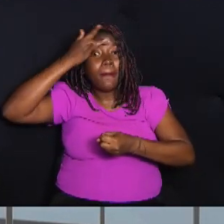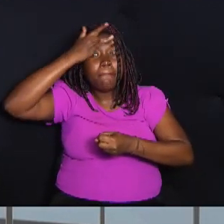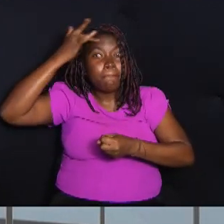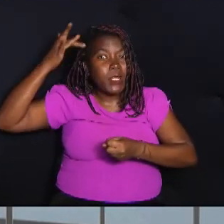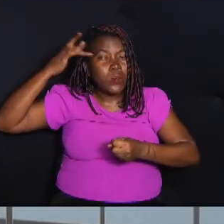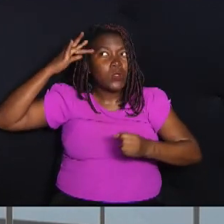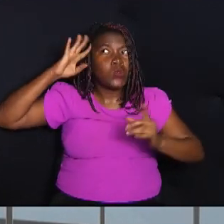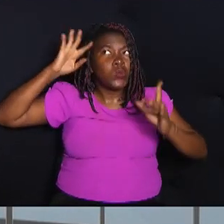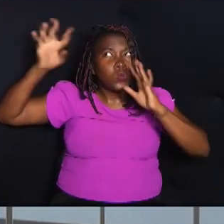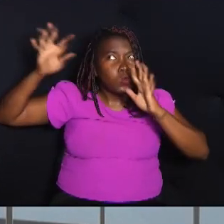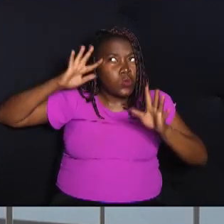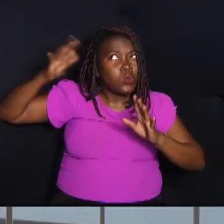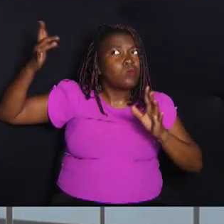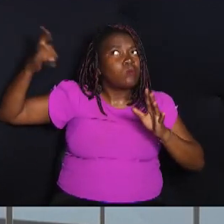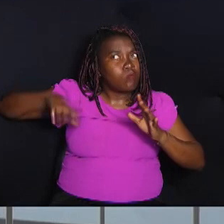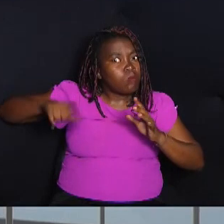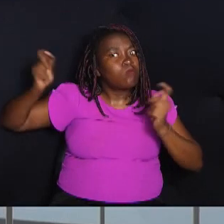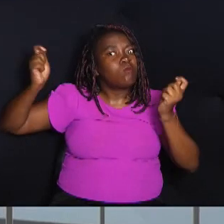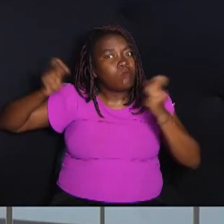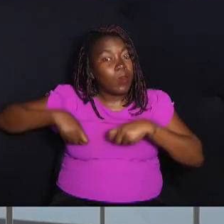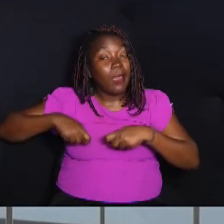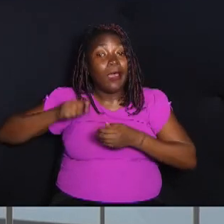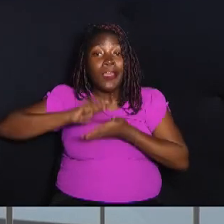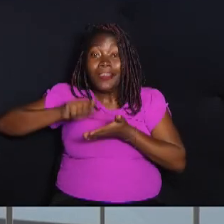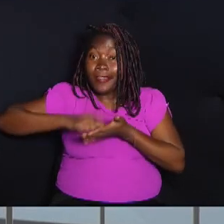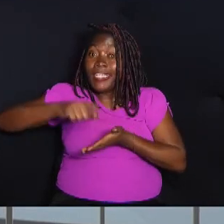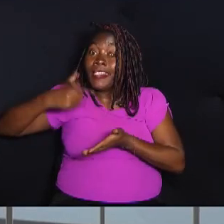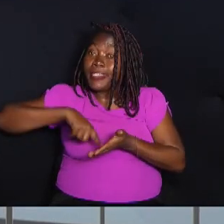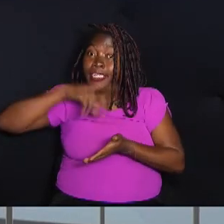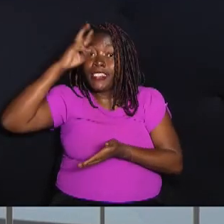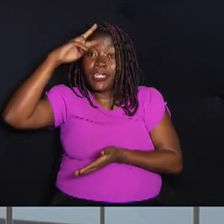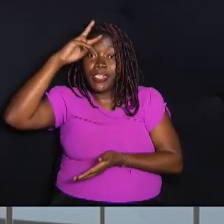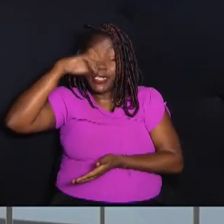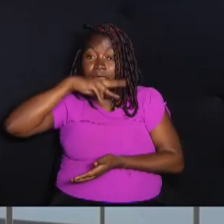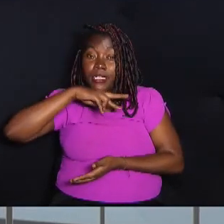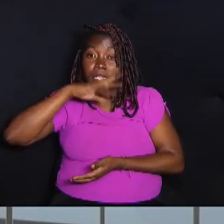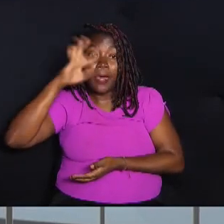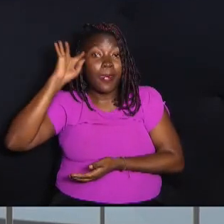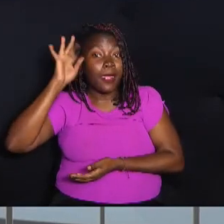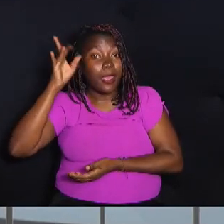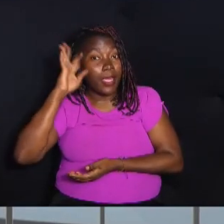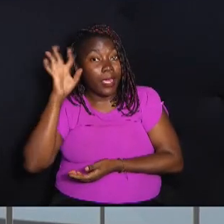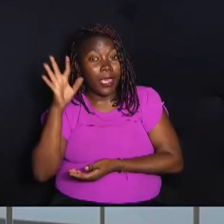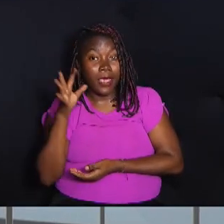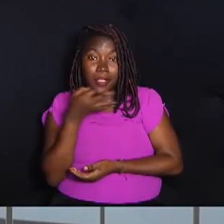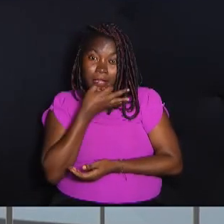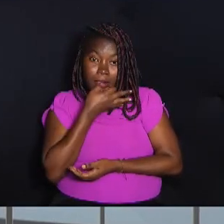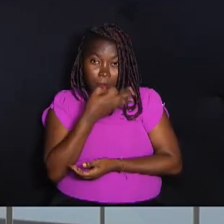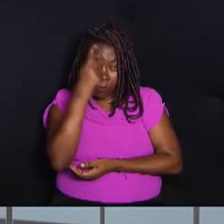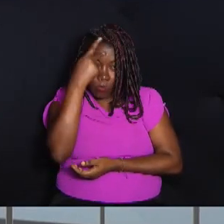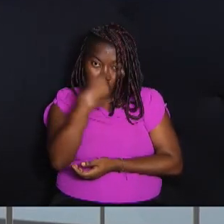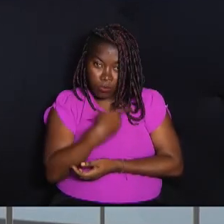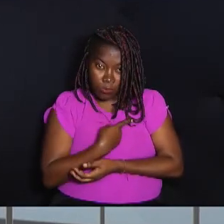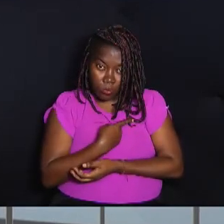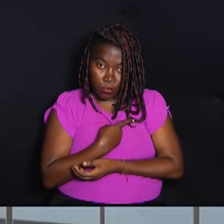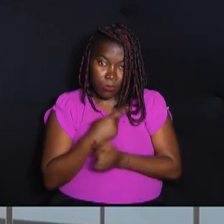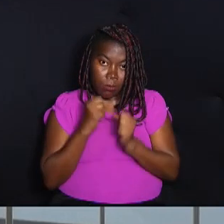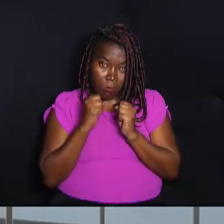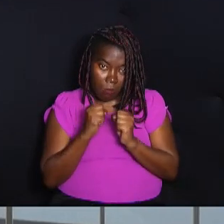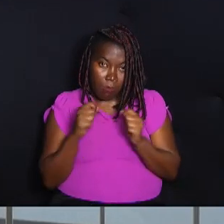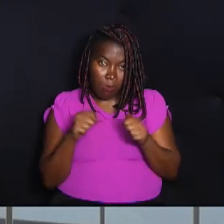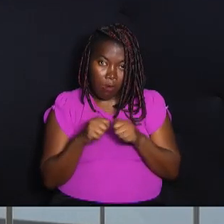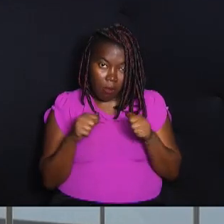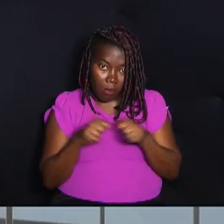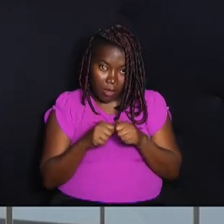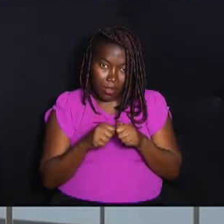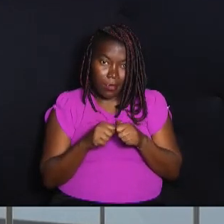repensar, né, e reescrever uma nova história, pensando do ponto de vista individual que ela pode fazer,